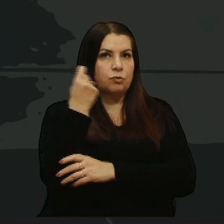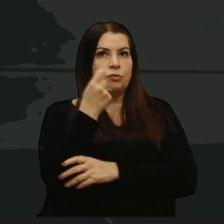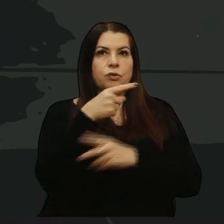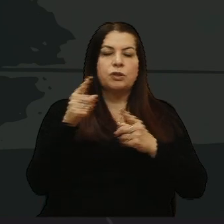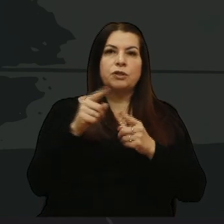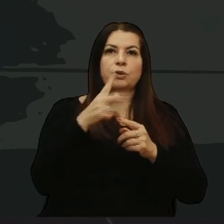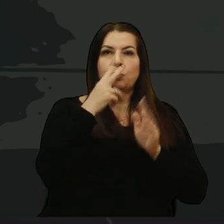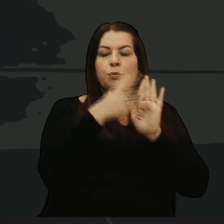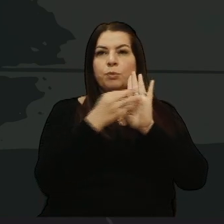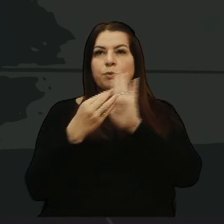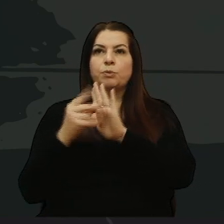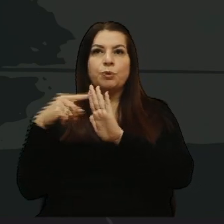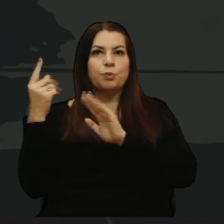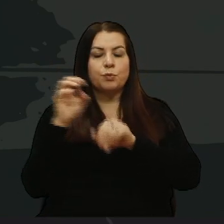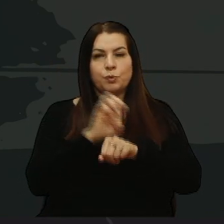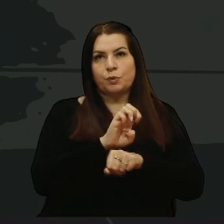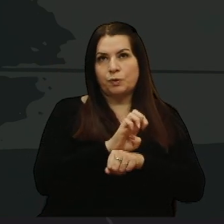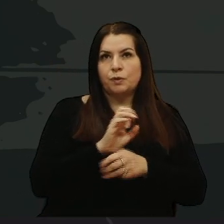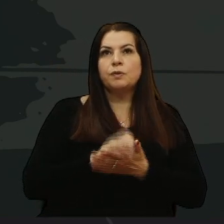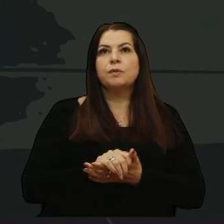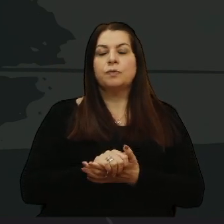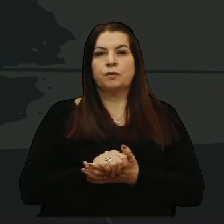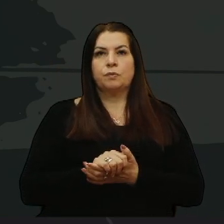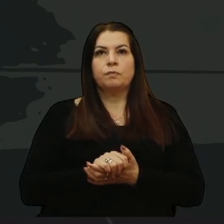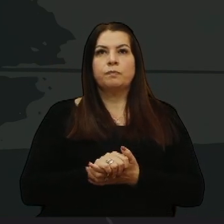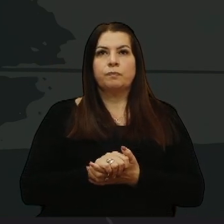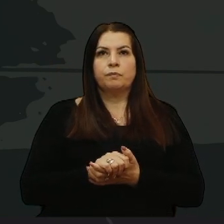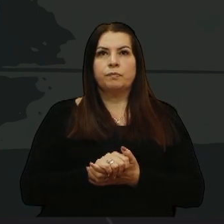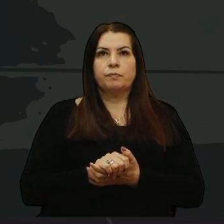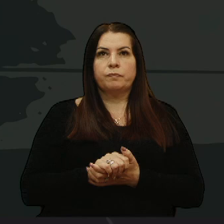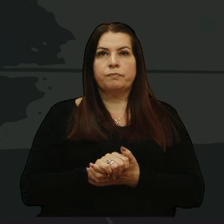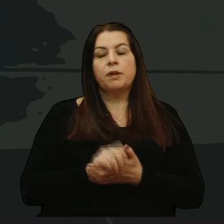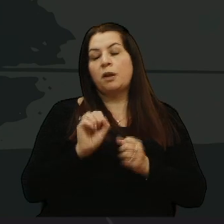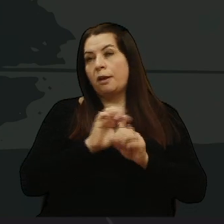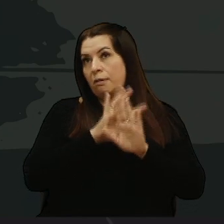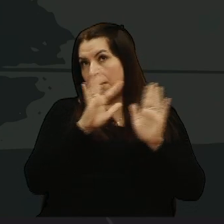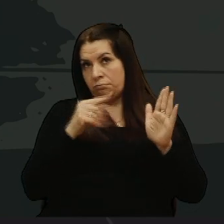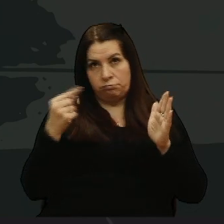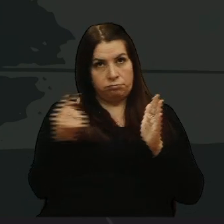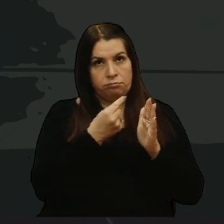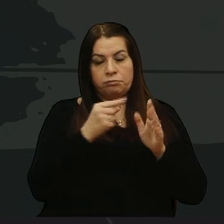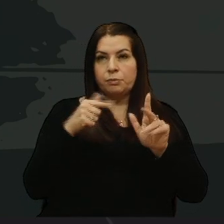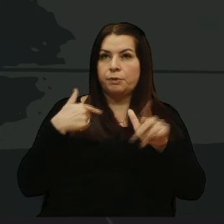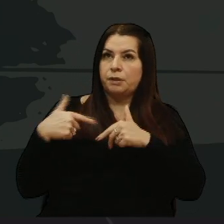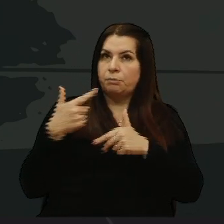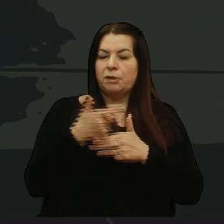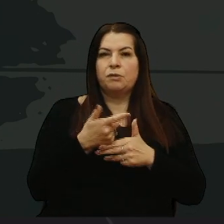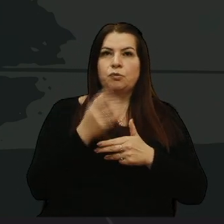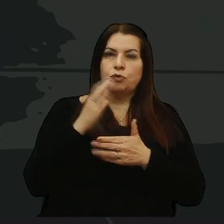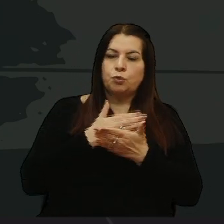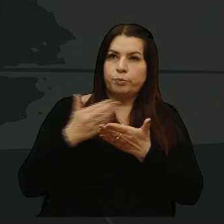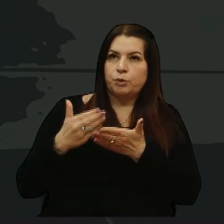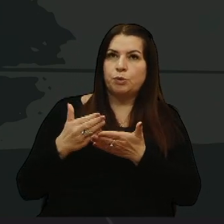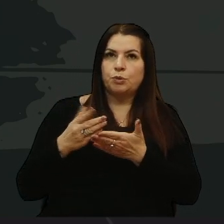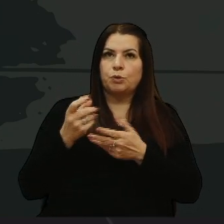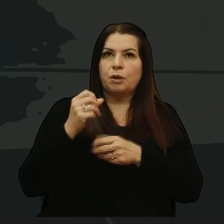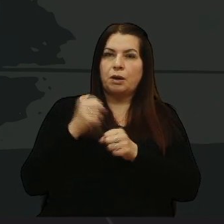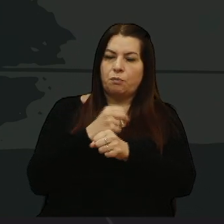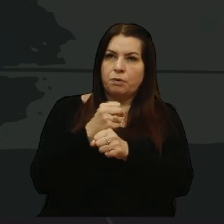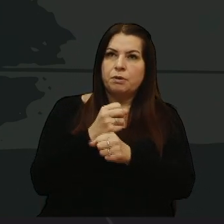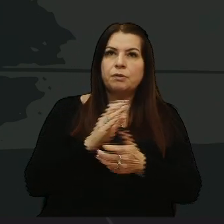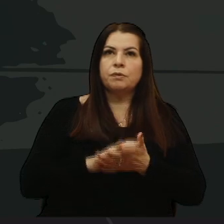é um exemplo para outros estados. E, claro, que esse trabalho já começou há alguns